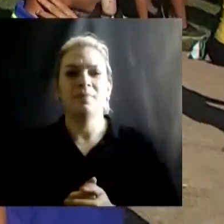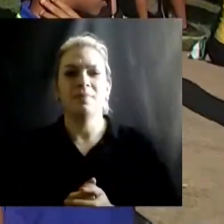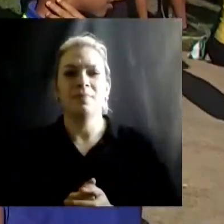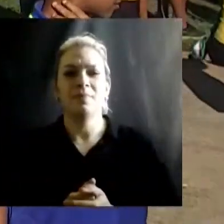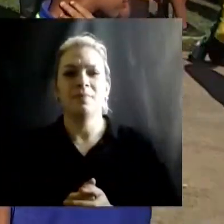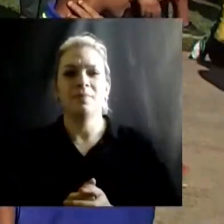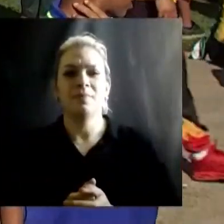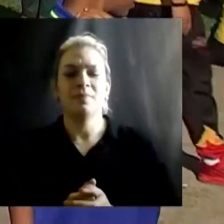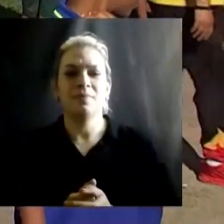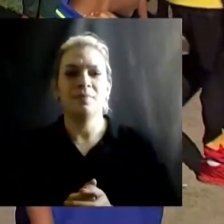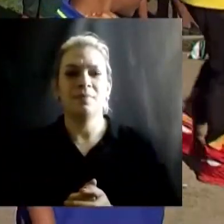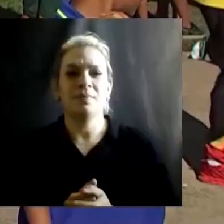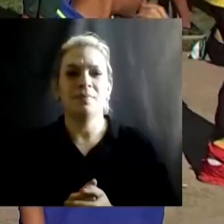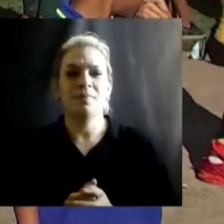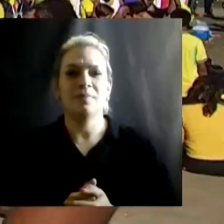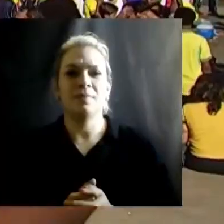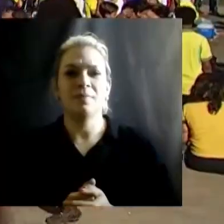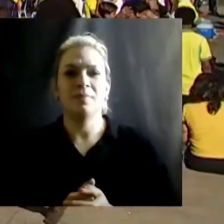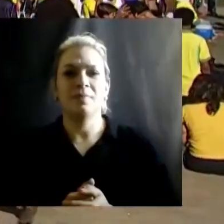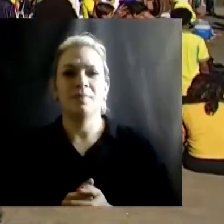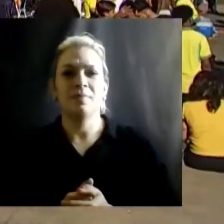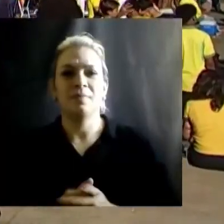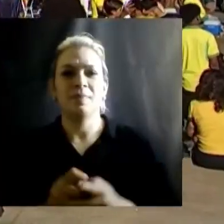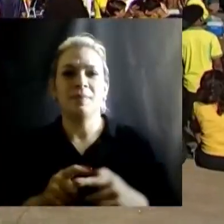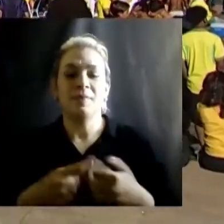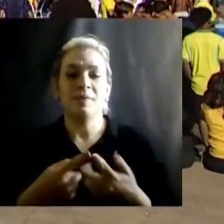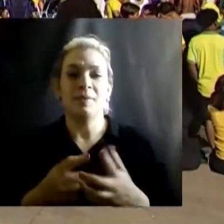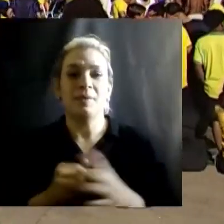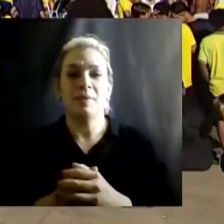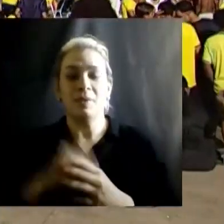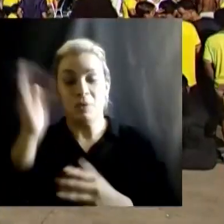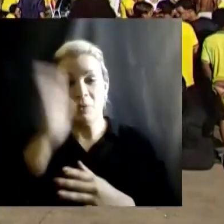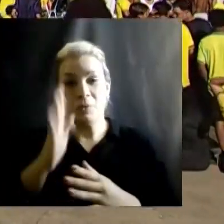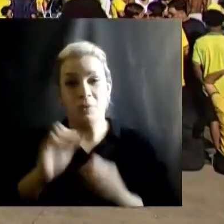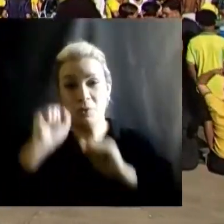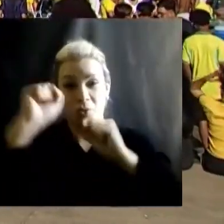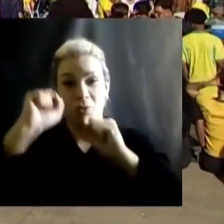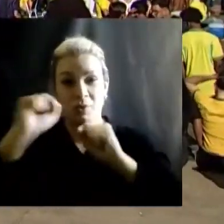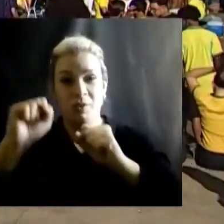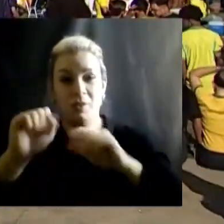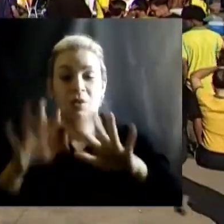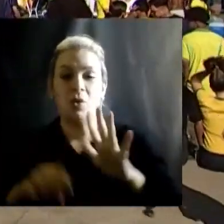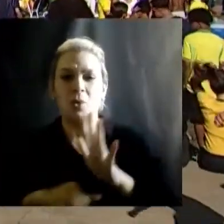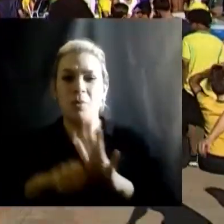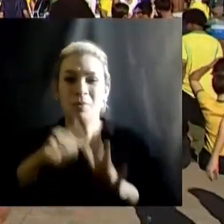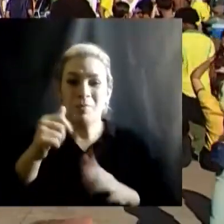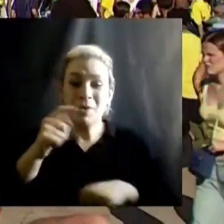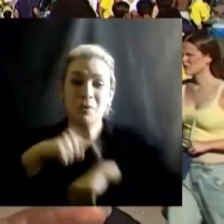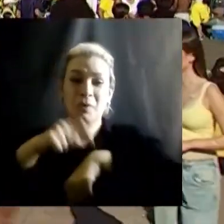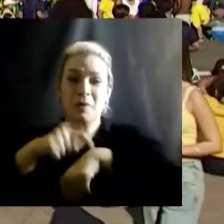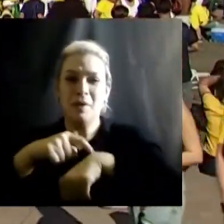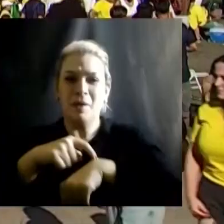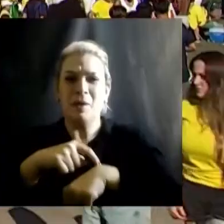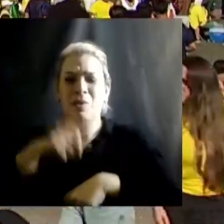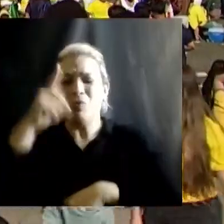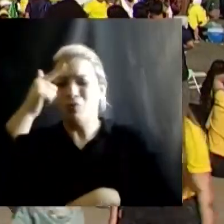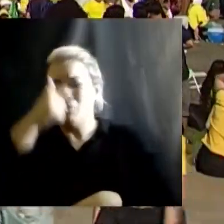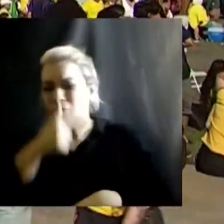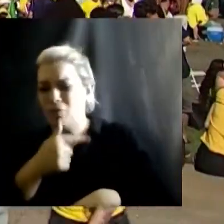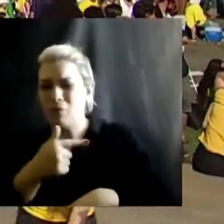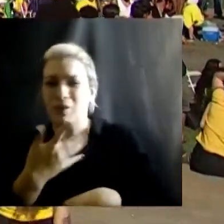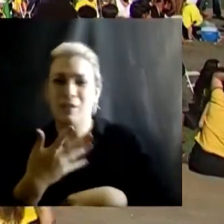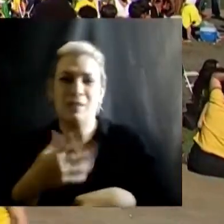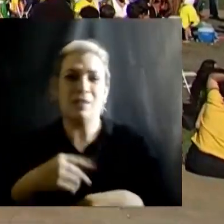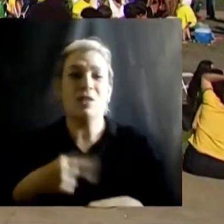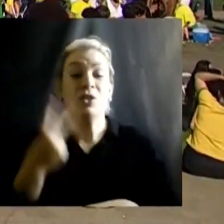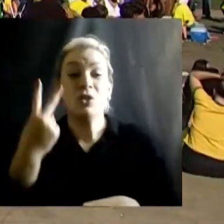reservar a reação da seleção brasileira. O primeiro tempo foi horrível, o segundo tempo tem que colocar o Hendrick, porque tá horrível